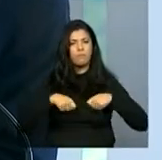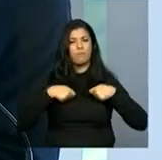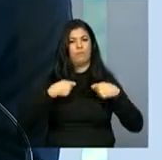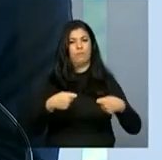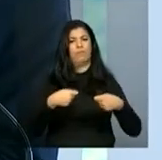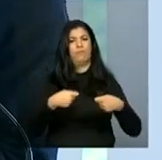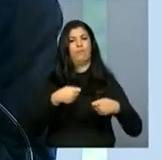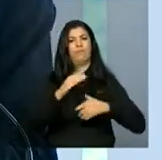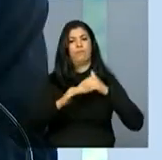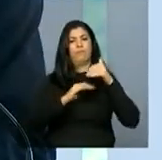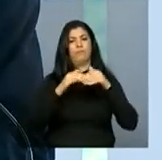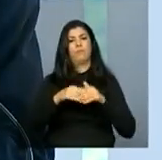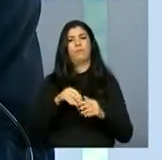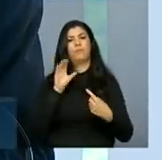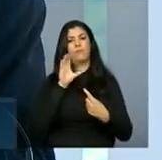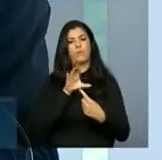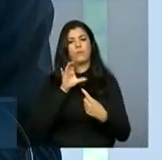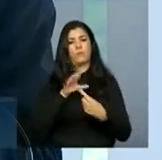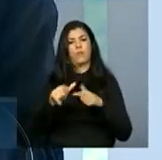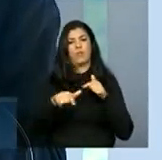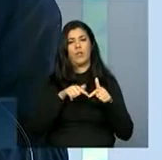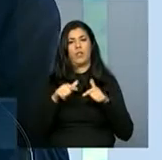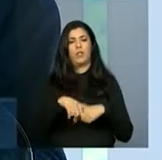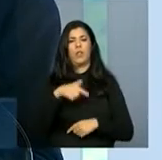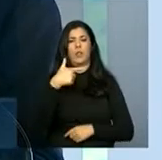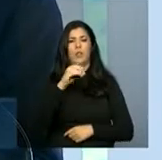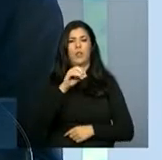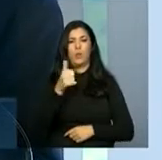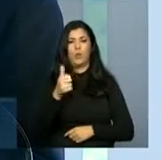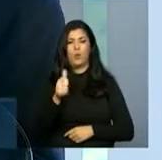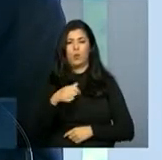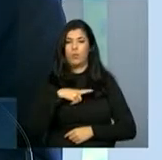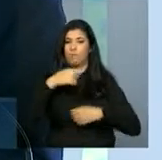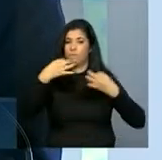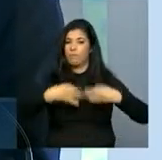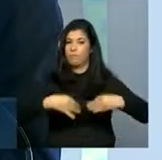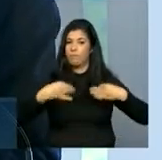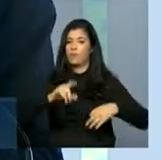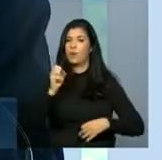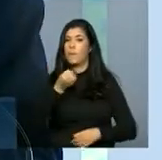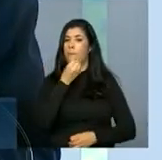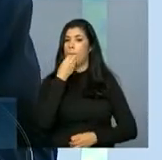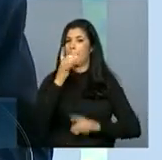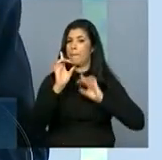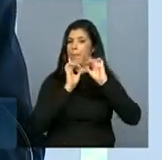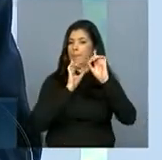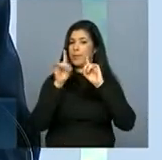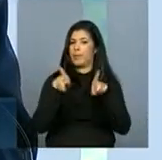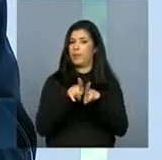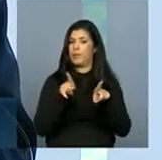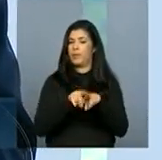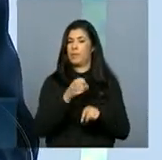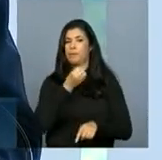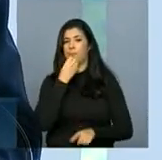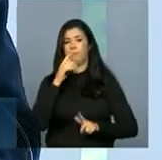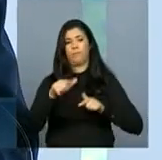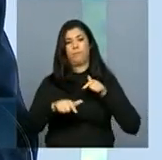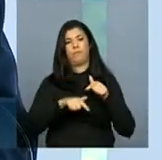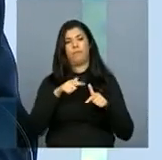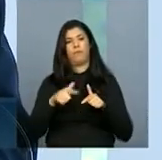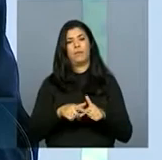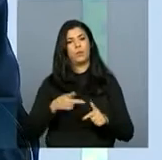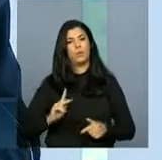as nossos trabalhos em 2011 eu tenho certeza que esse bom diálogo e esse Bom trabalho